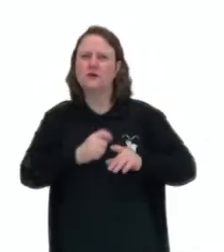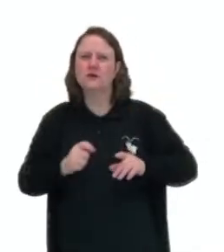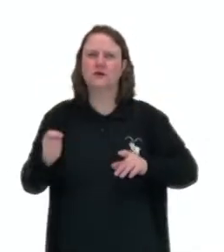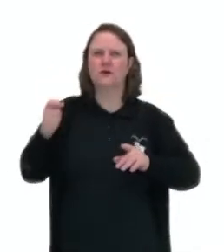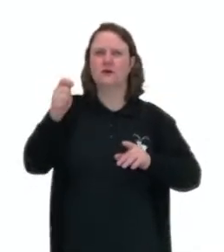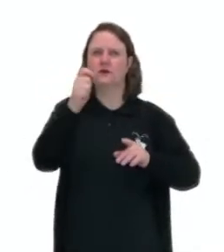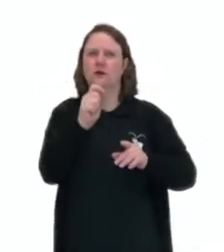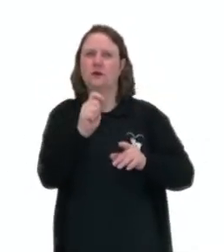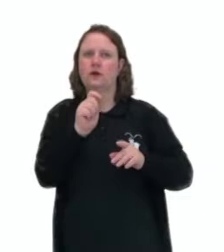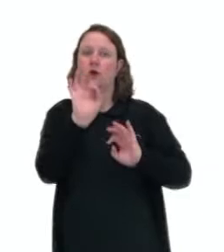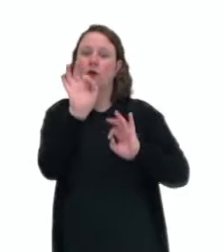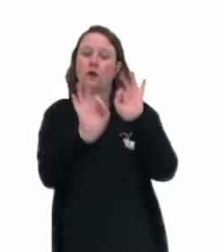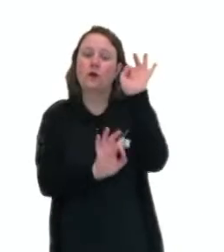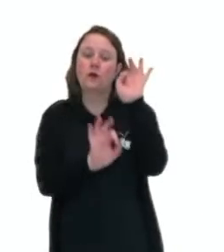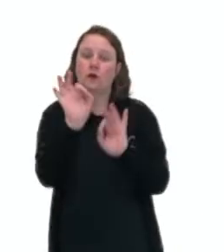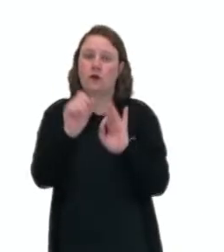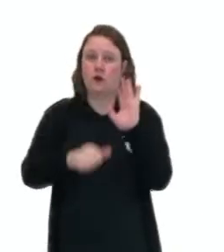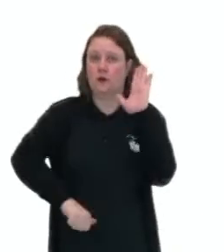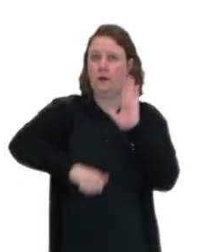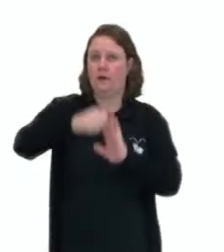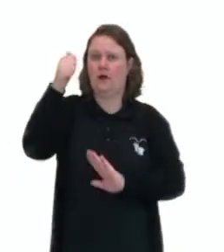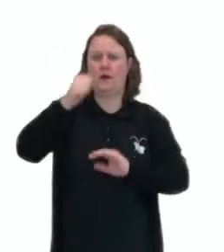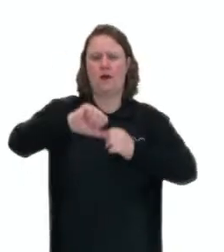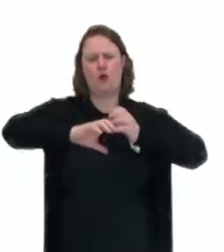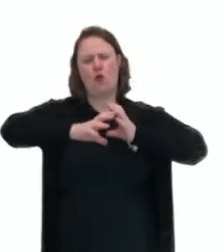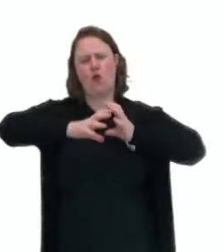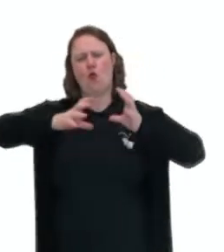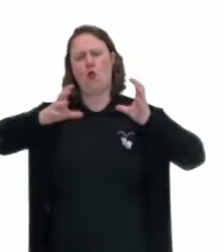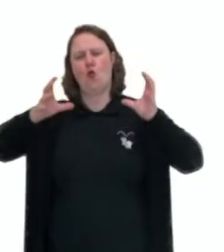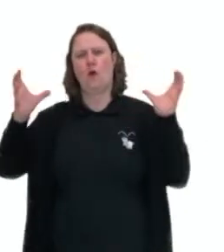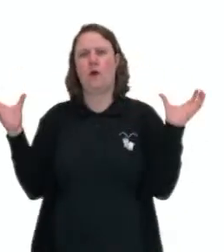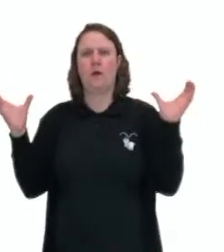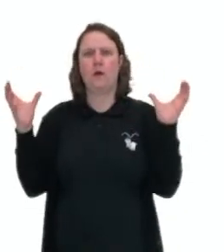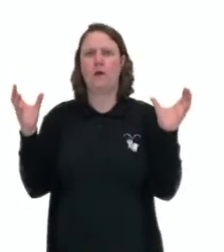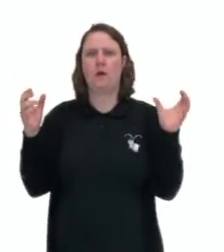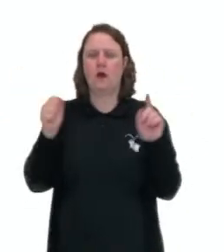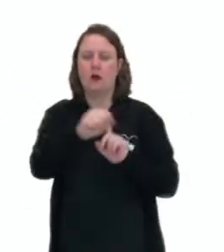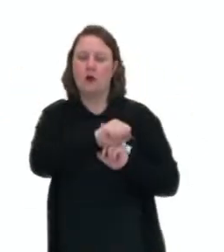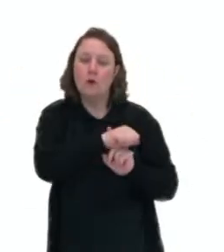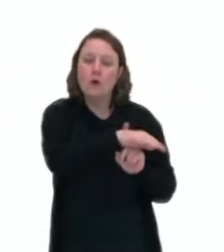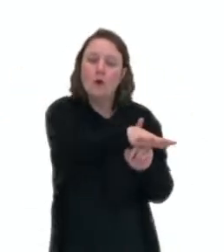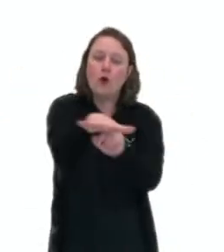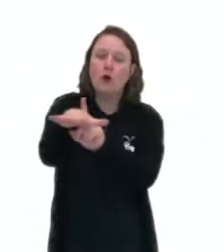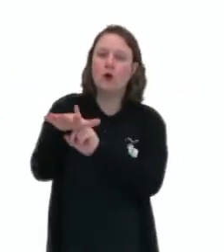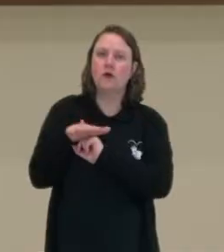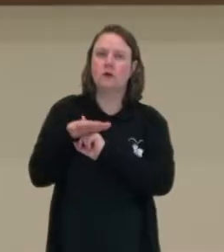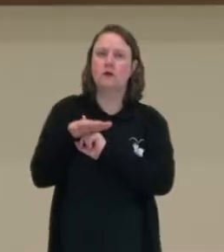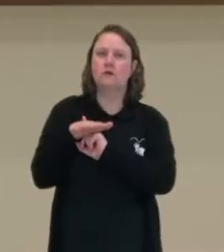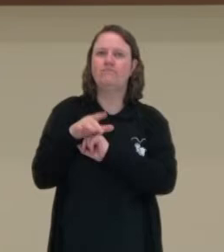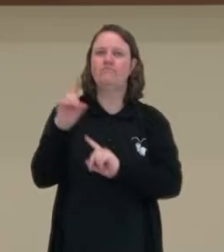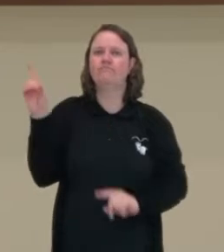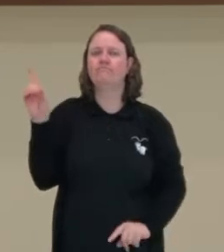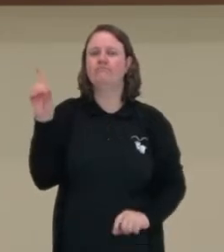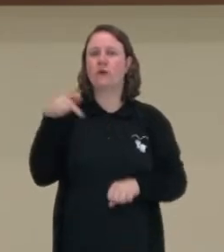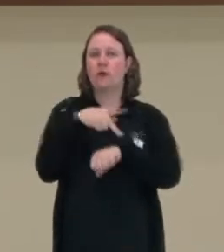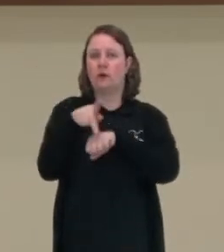O projeto é a primeira grande escultura pública ao ar livre no Reino Unido. E o que seria ela?